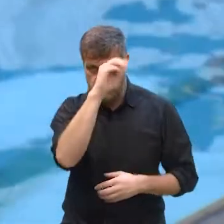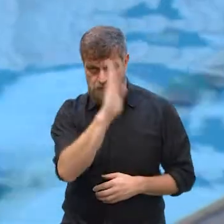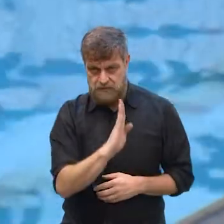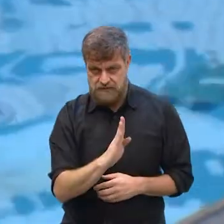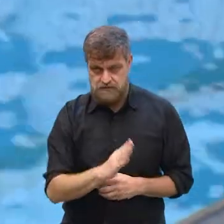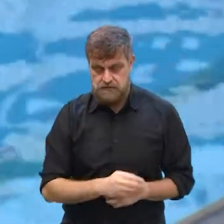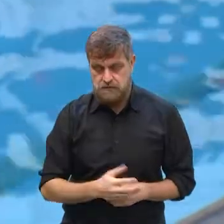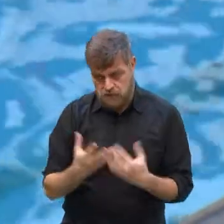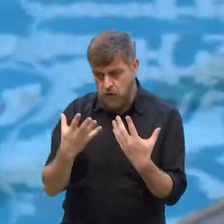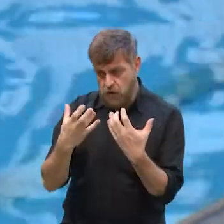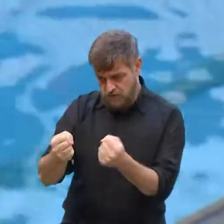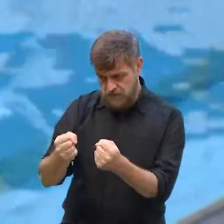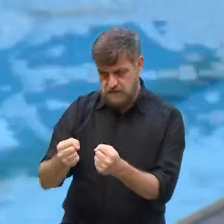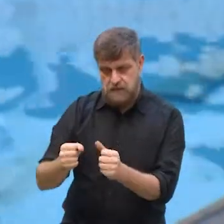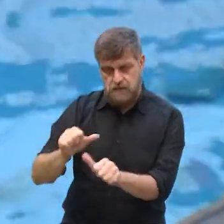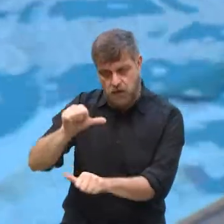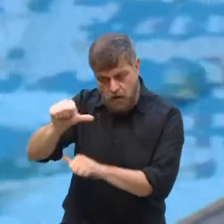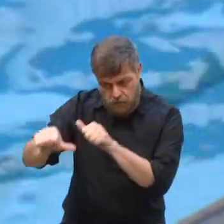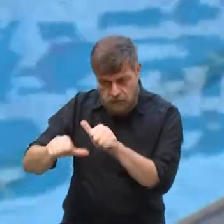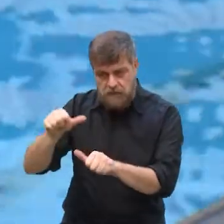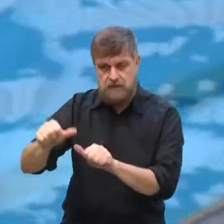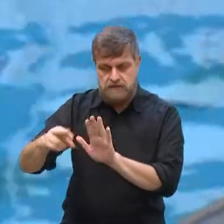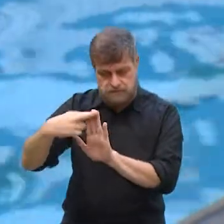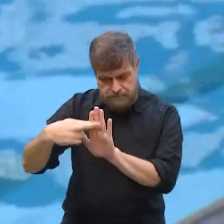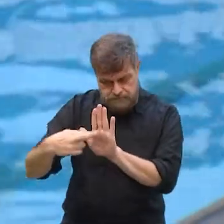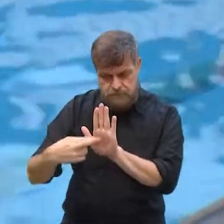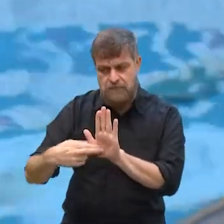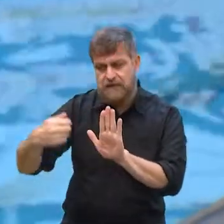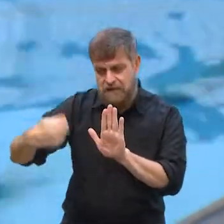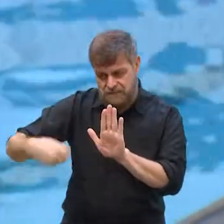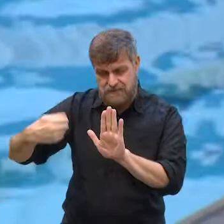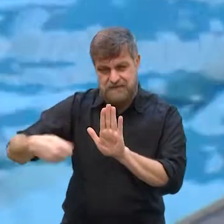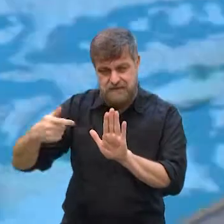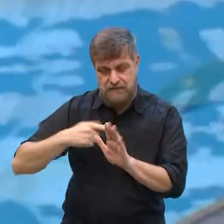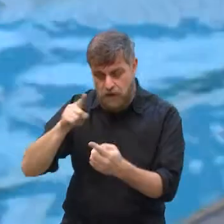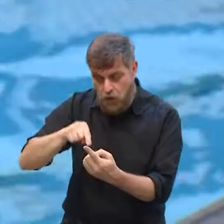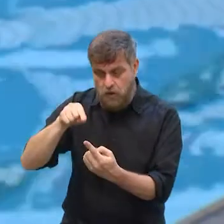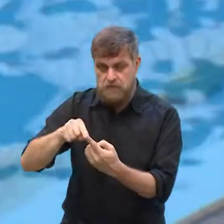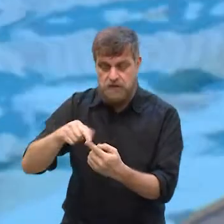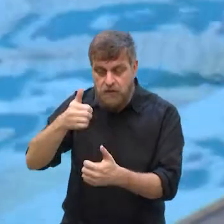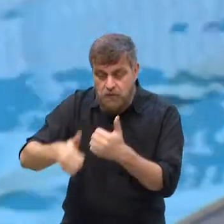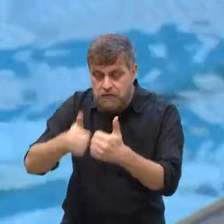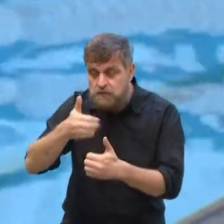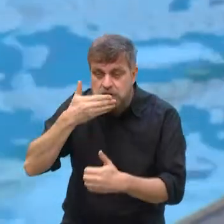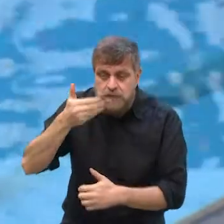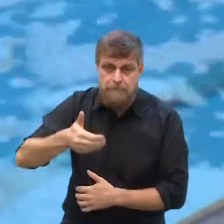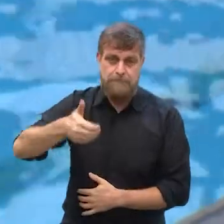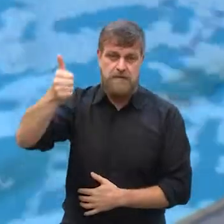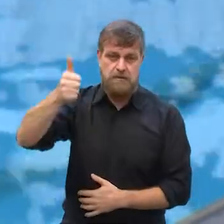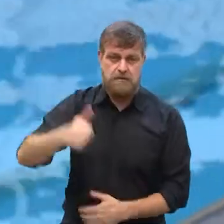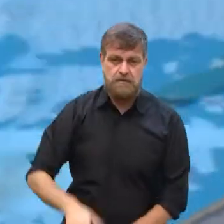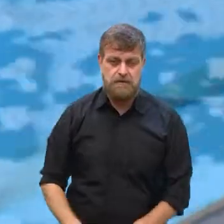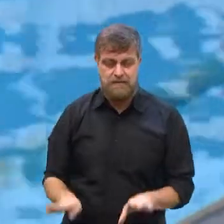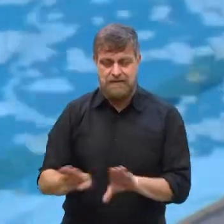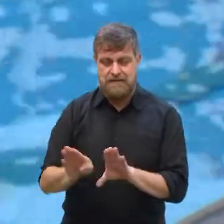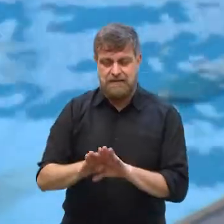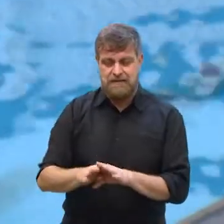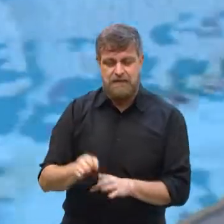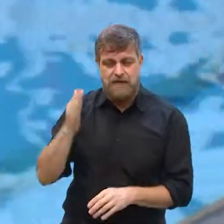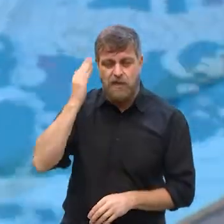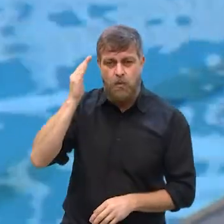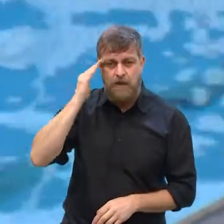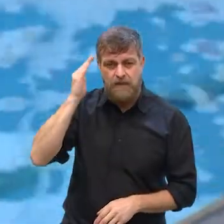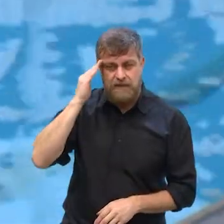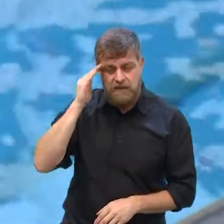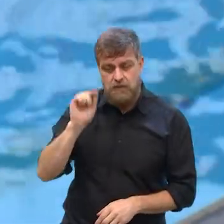contra a mudança. Eu também acredito que a mudança ela precisava acontecer por uma melhora do esporte. Mas a gente também entende que o esporte ele